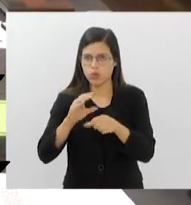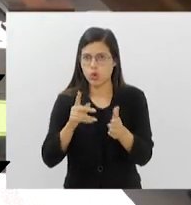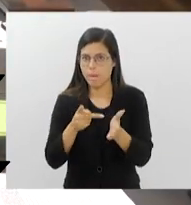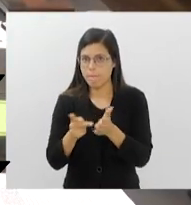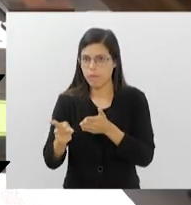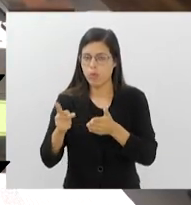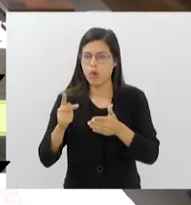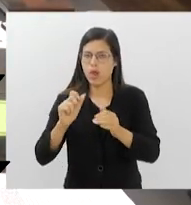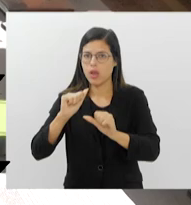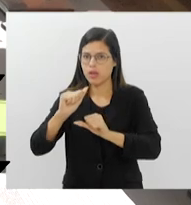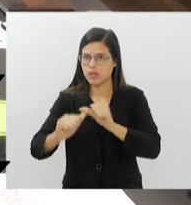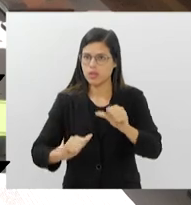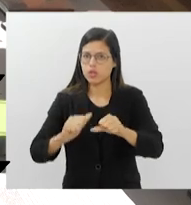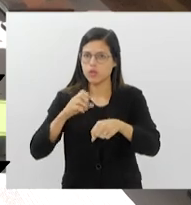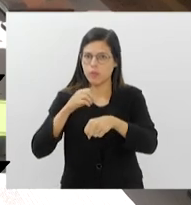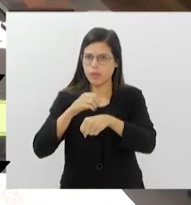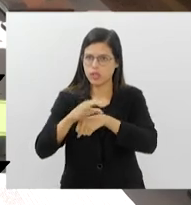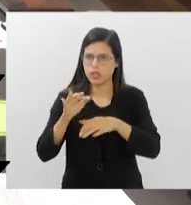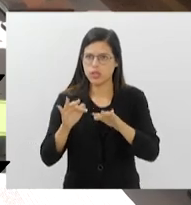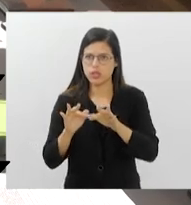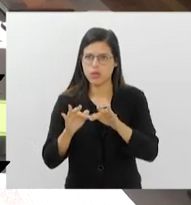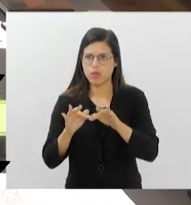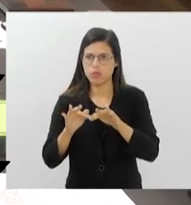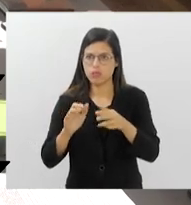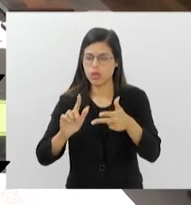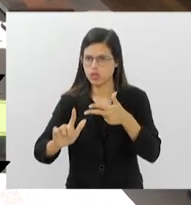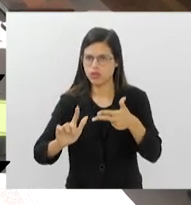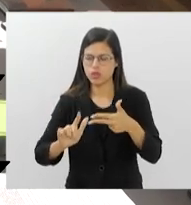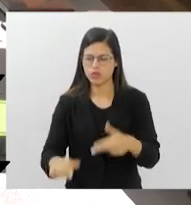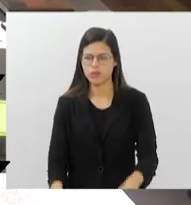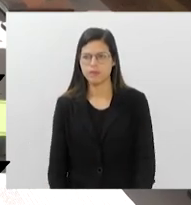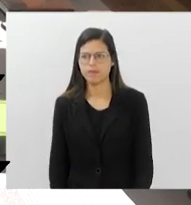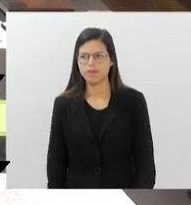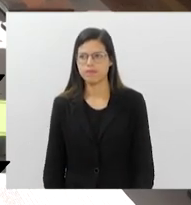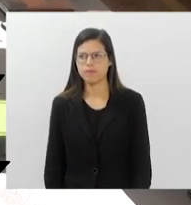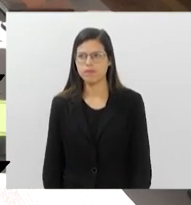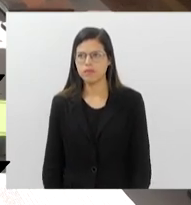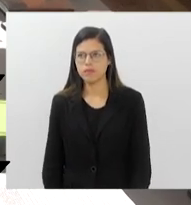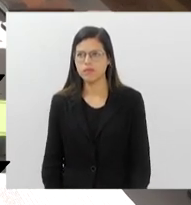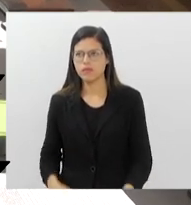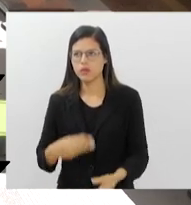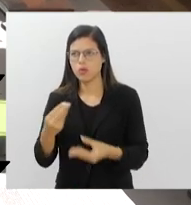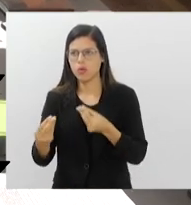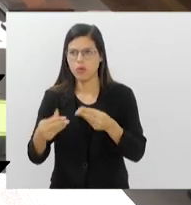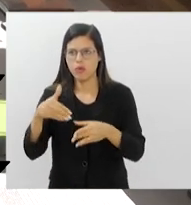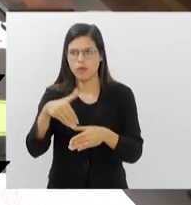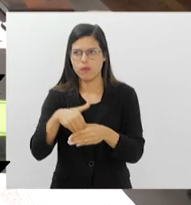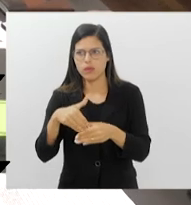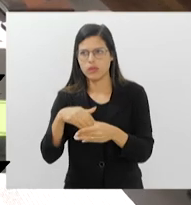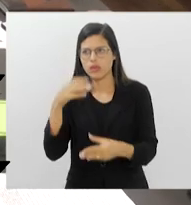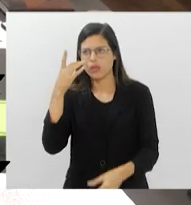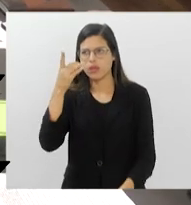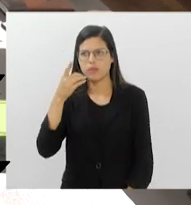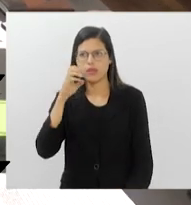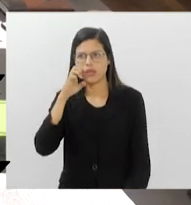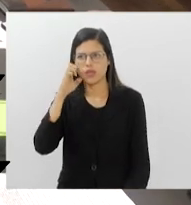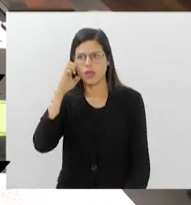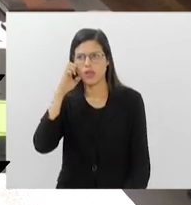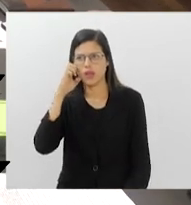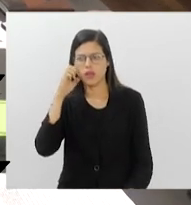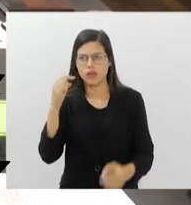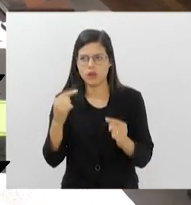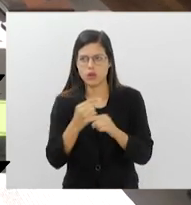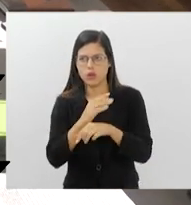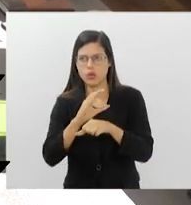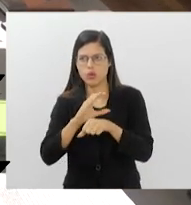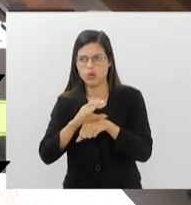o Executivo mandar pra casa bem como é que como é que vota a deputada Élica é pela inconstitucionalidade pura ou